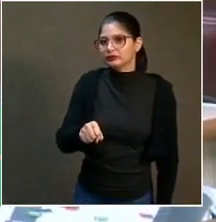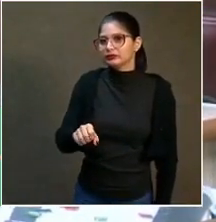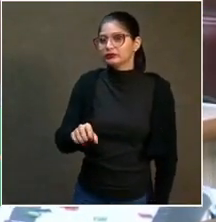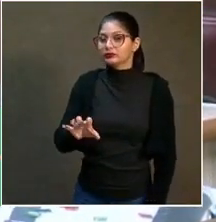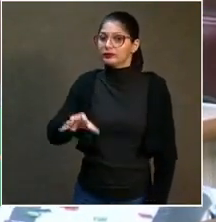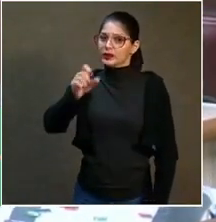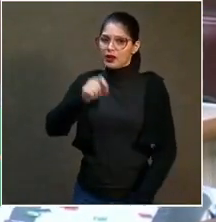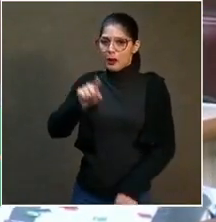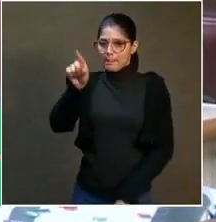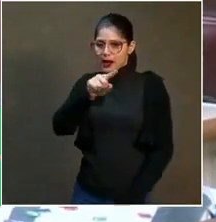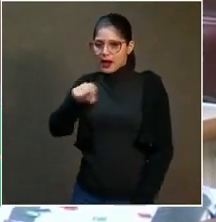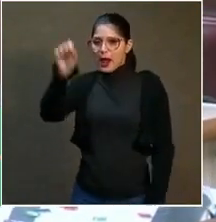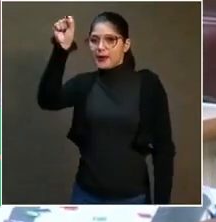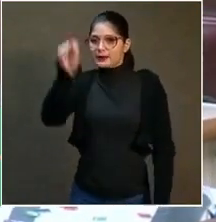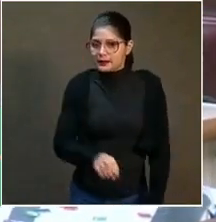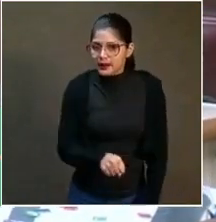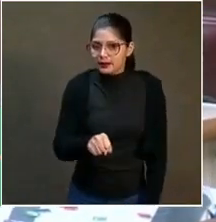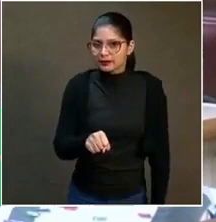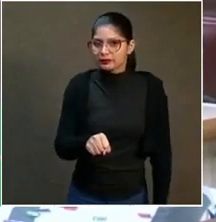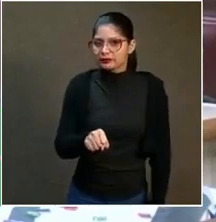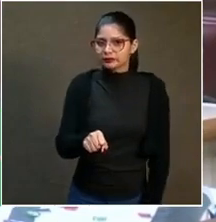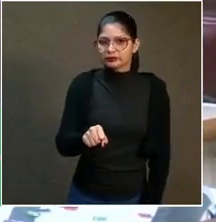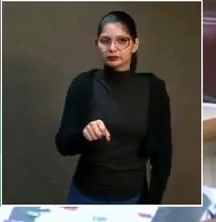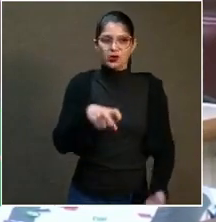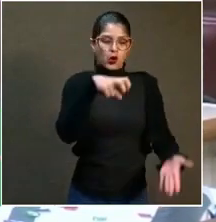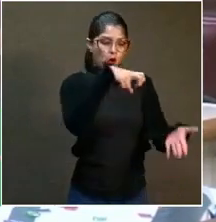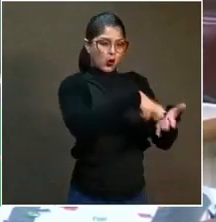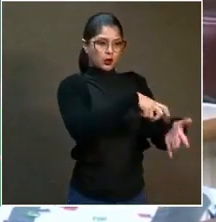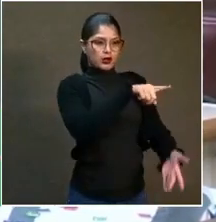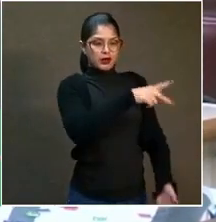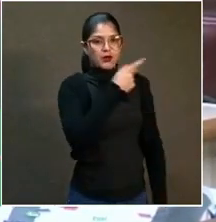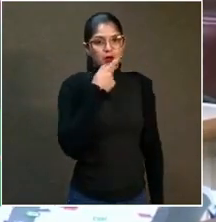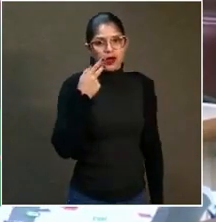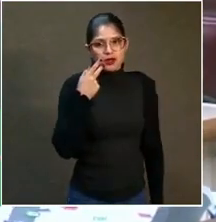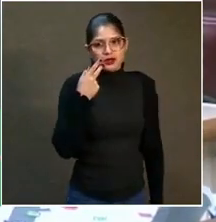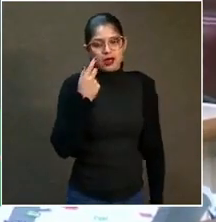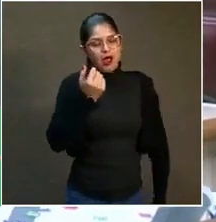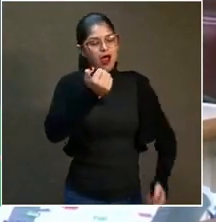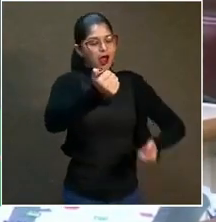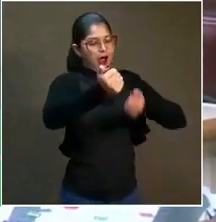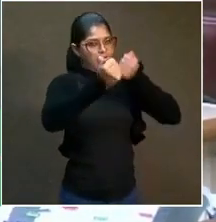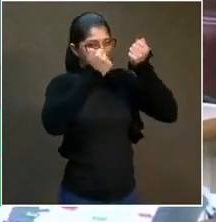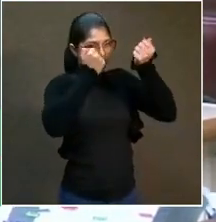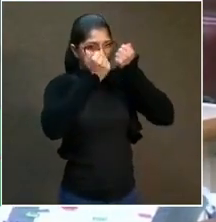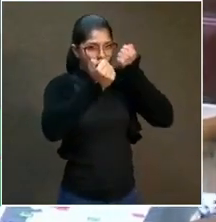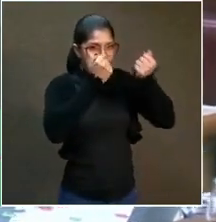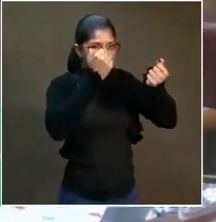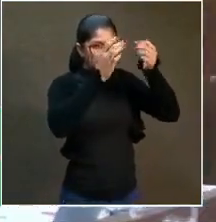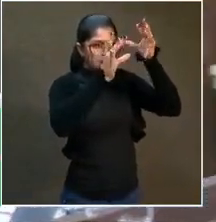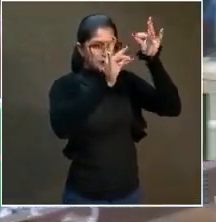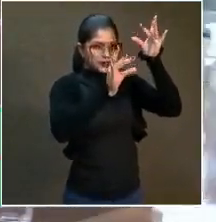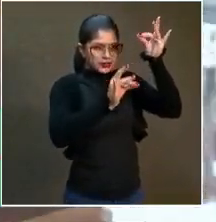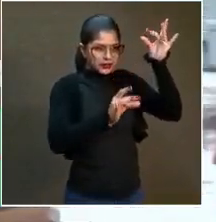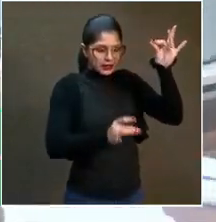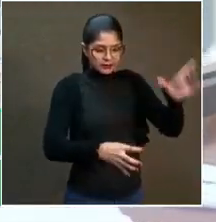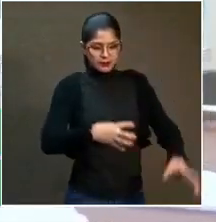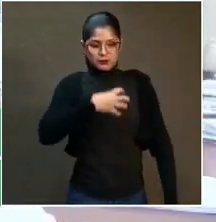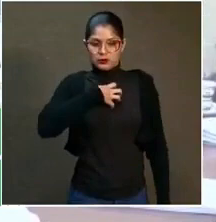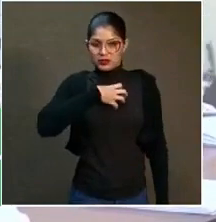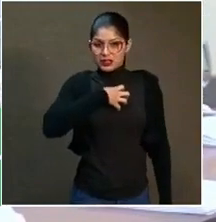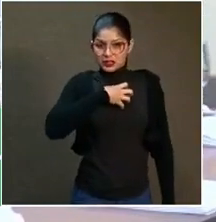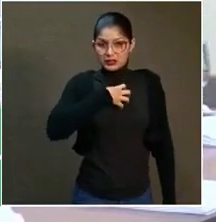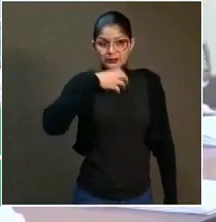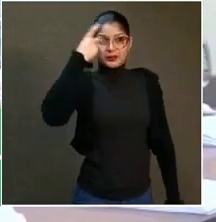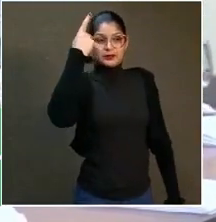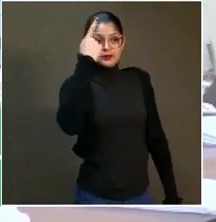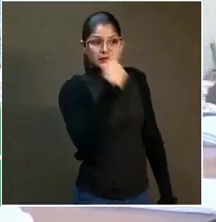colocar sim para condenar, vossas excelências não deixem de analisar essa violenta emoção, porque isso acontece